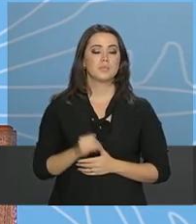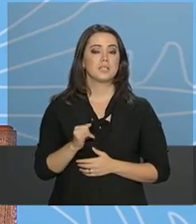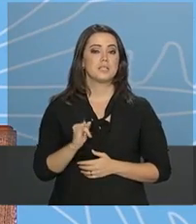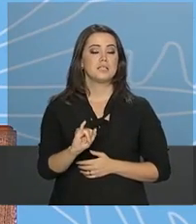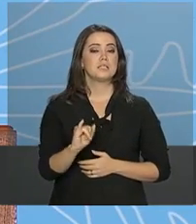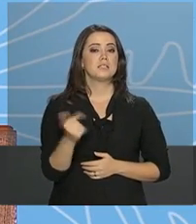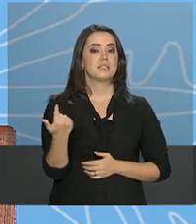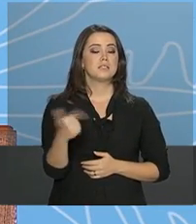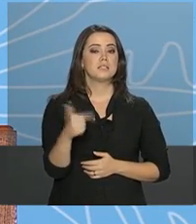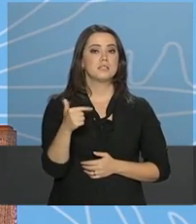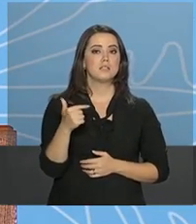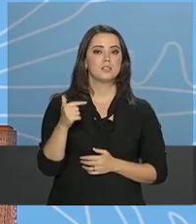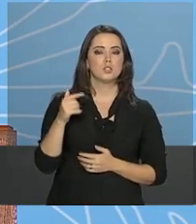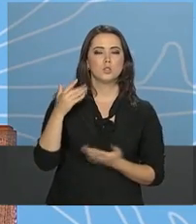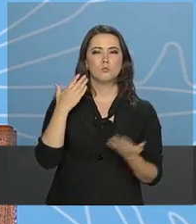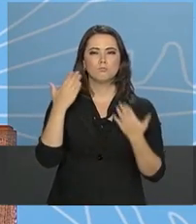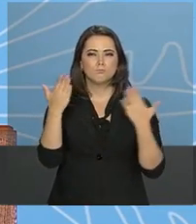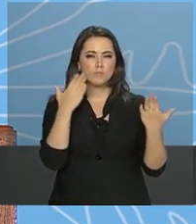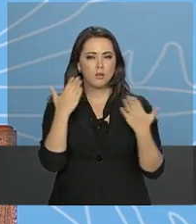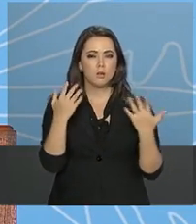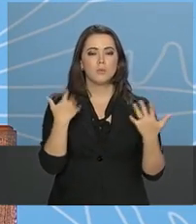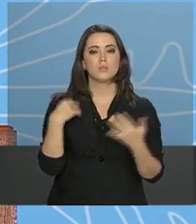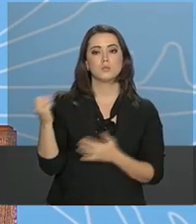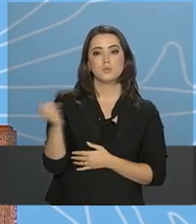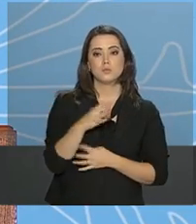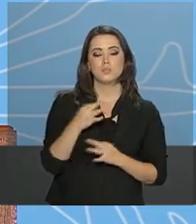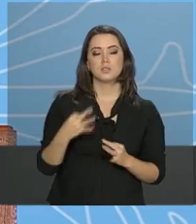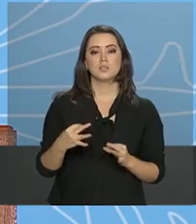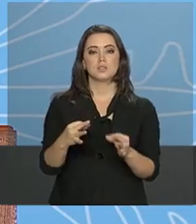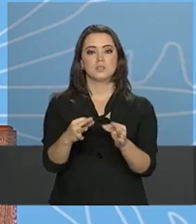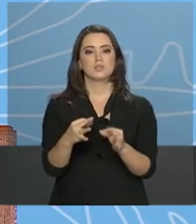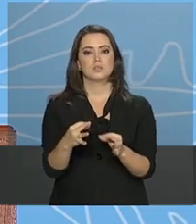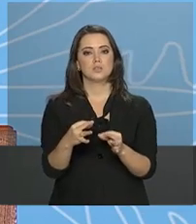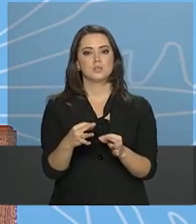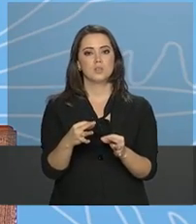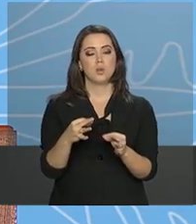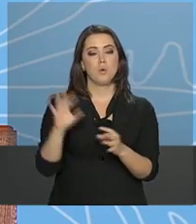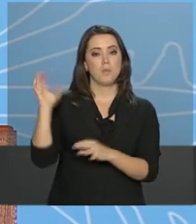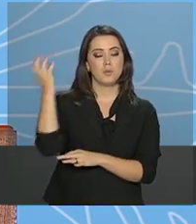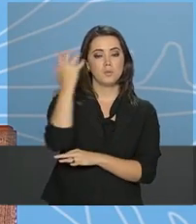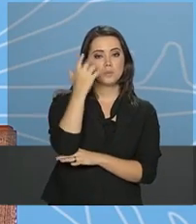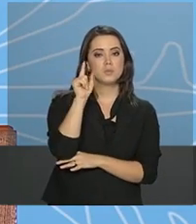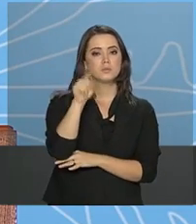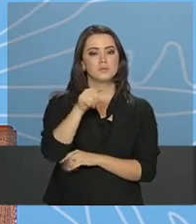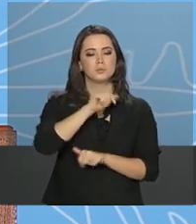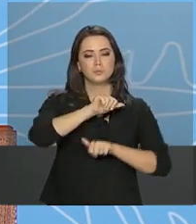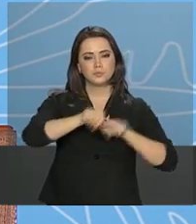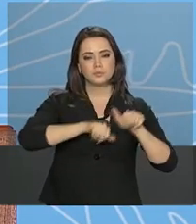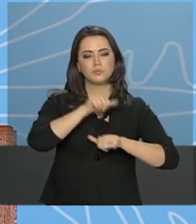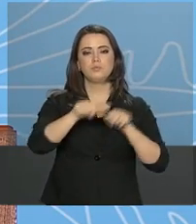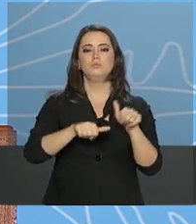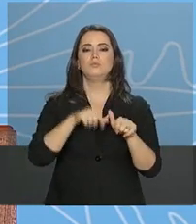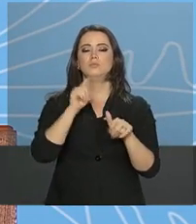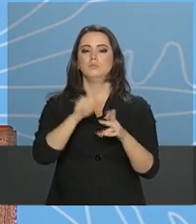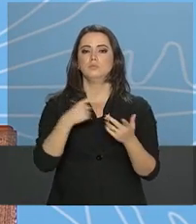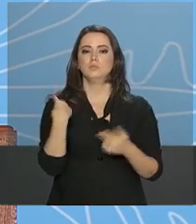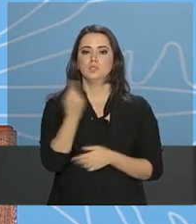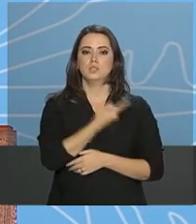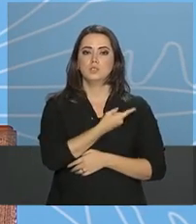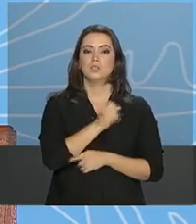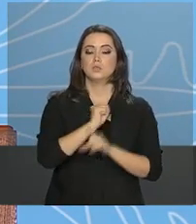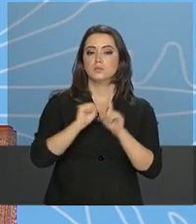sem refletir sobre a inovação, o meio ambiente e a transformação da